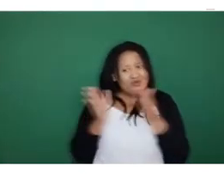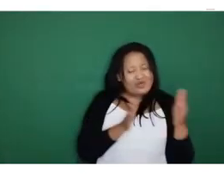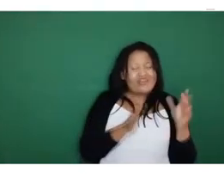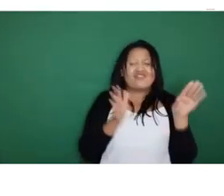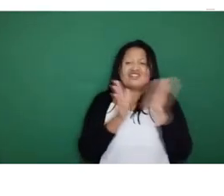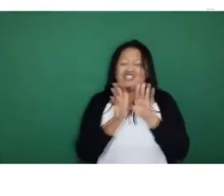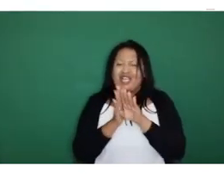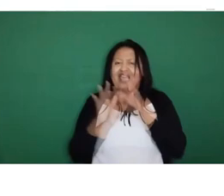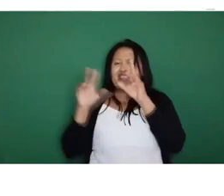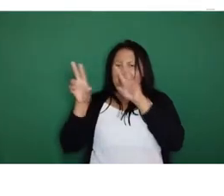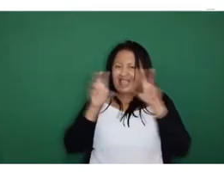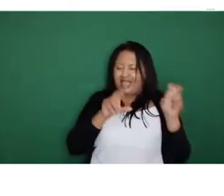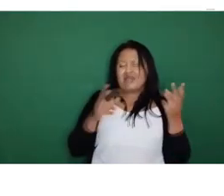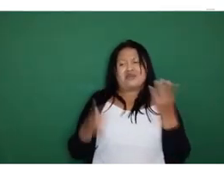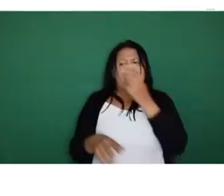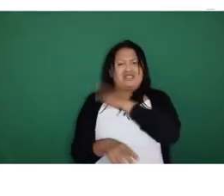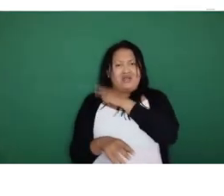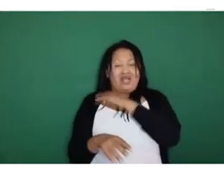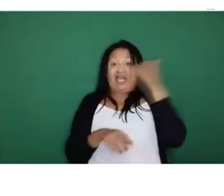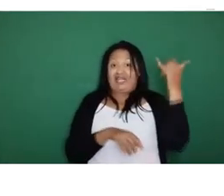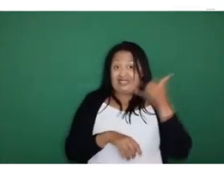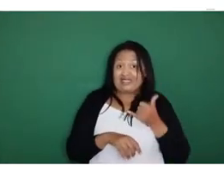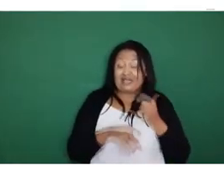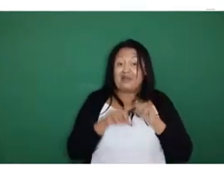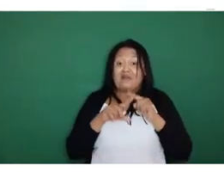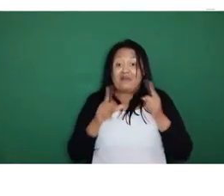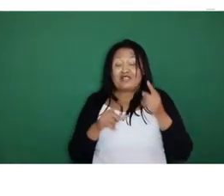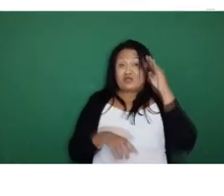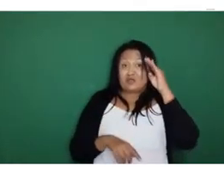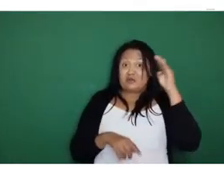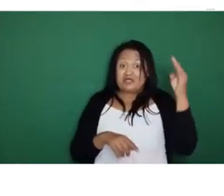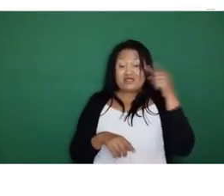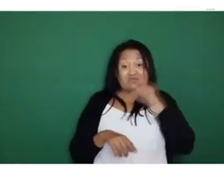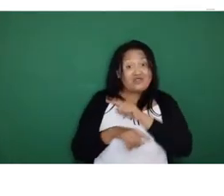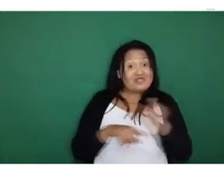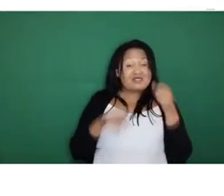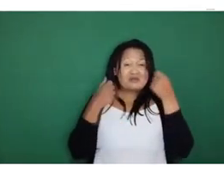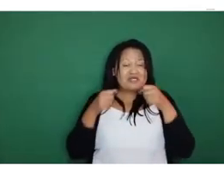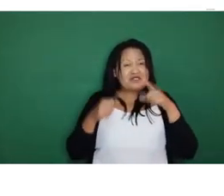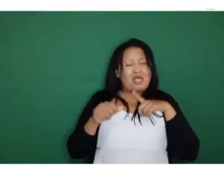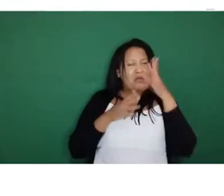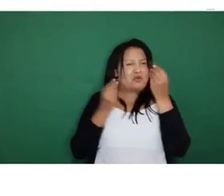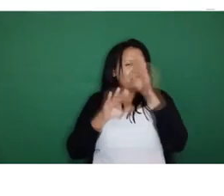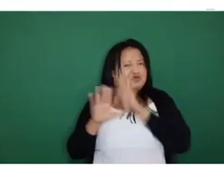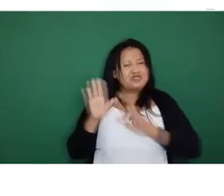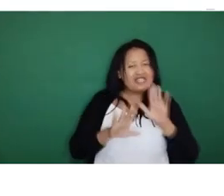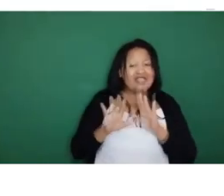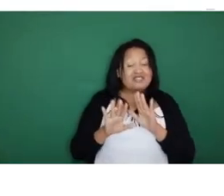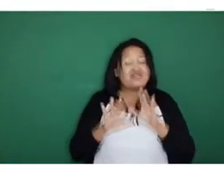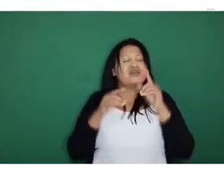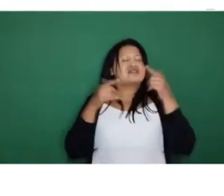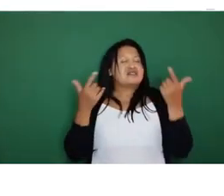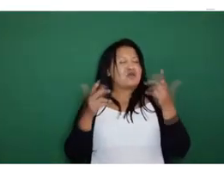nos assuntos que envolvem o terceiro ano eletricidade mas os principais que vocês precisam ter muito cuidado foram os que foram